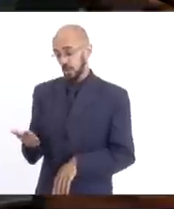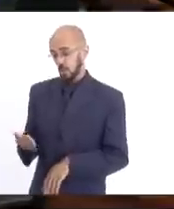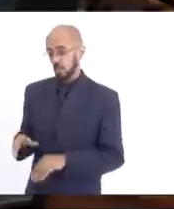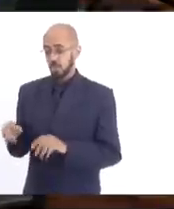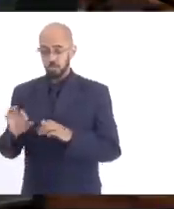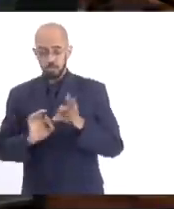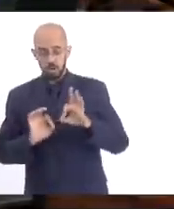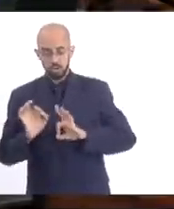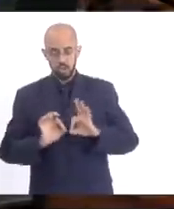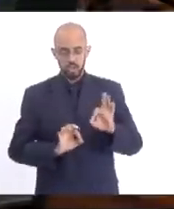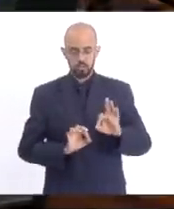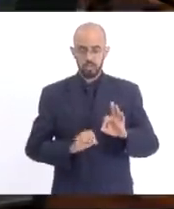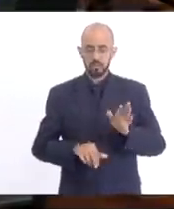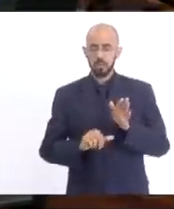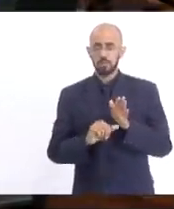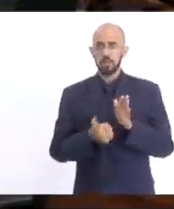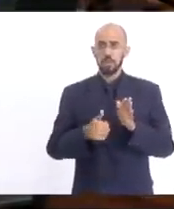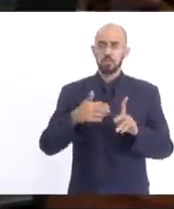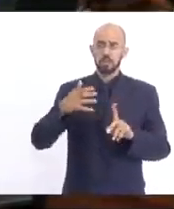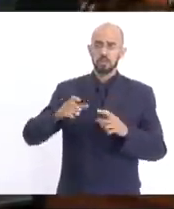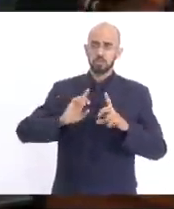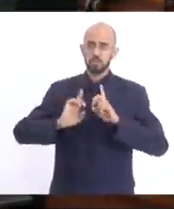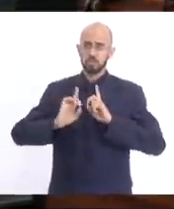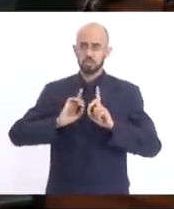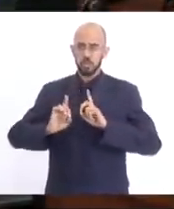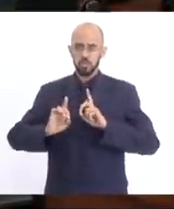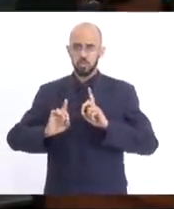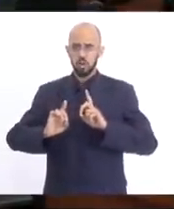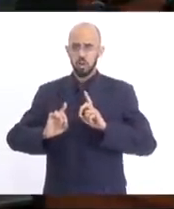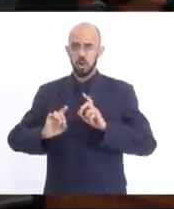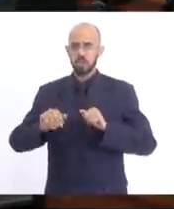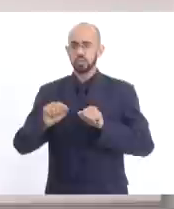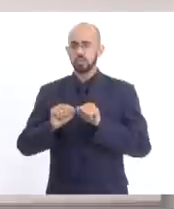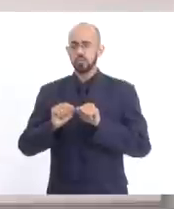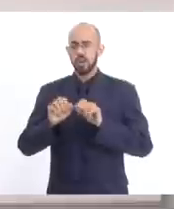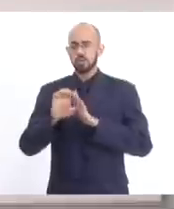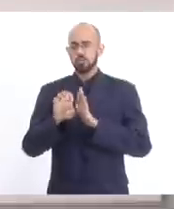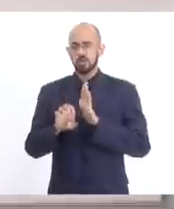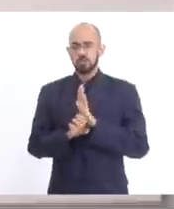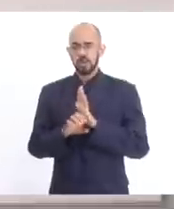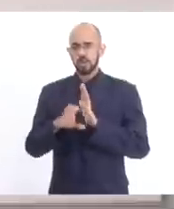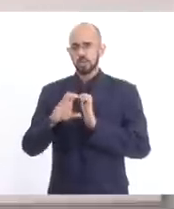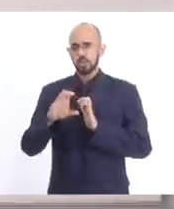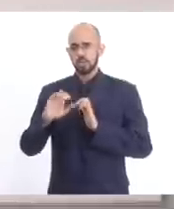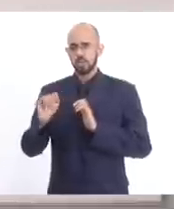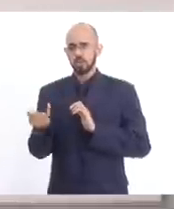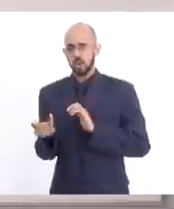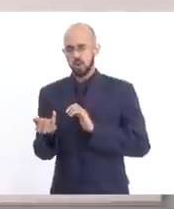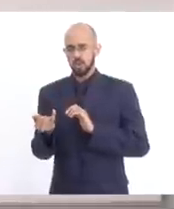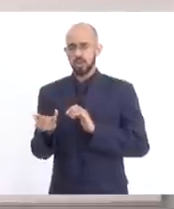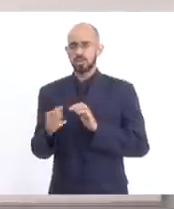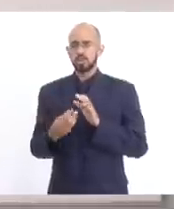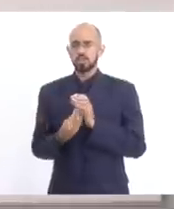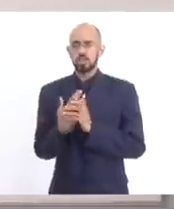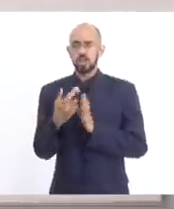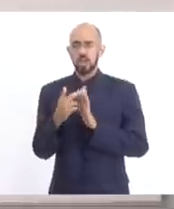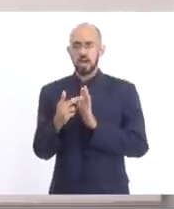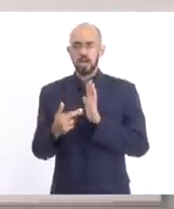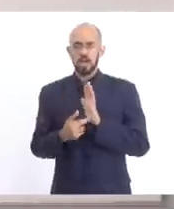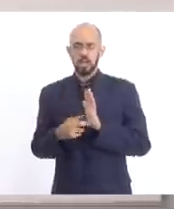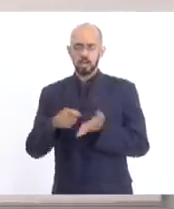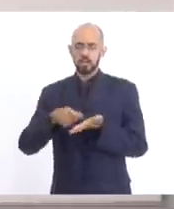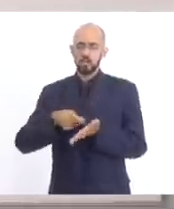um acordo, a gente emenda pela Comissão de Constituição e Justiça, a gente cria o critério, a gente obriga a forma que nós